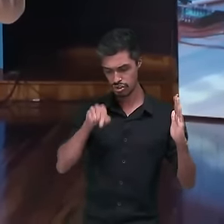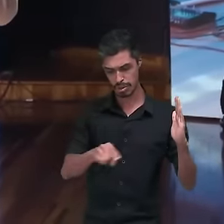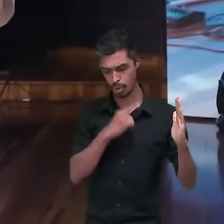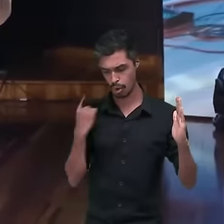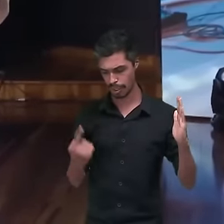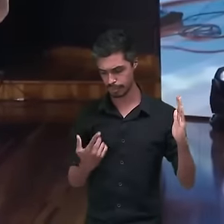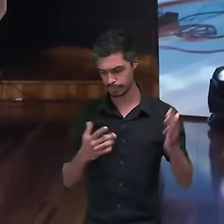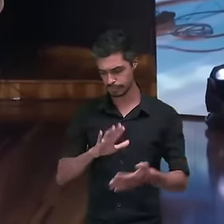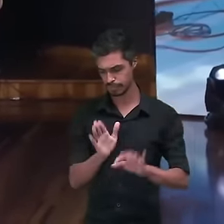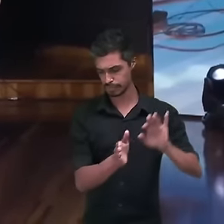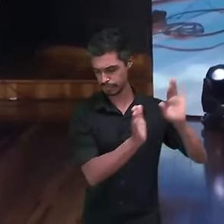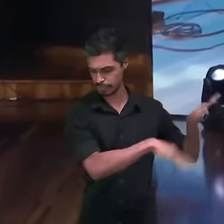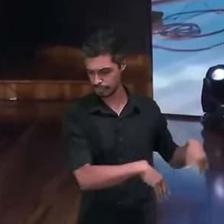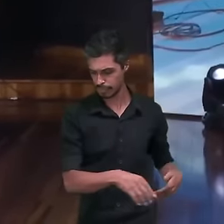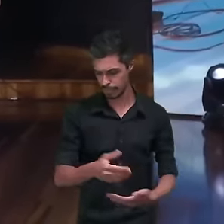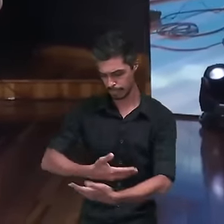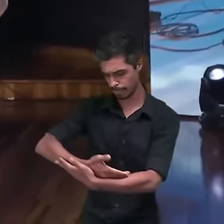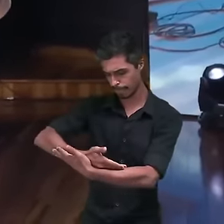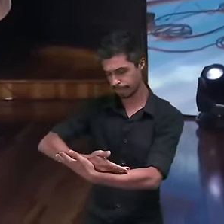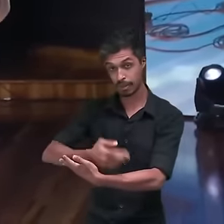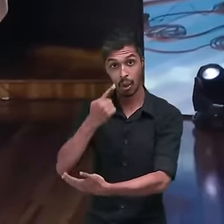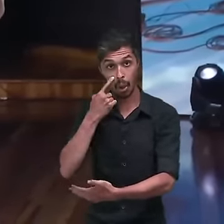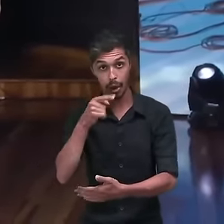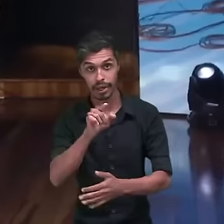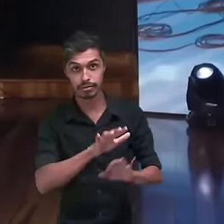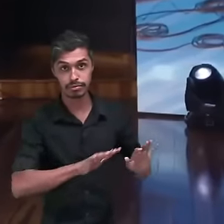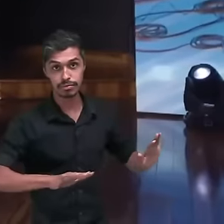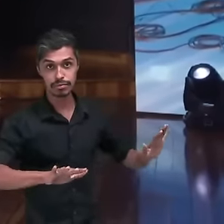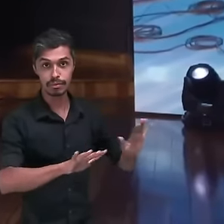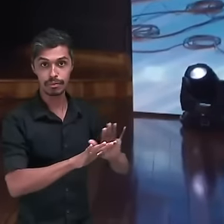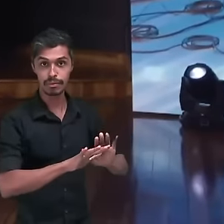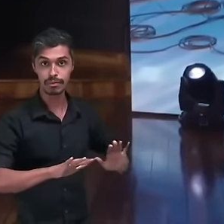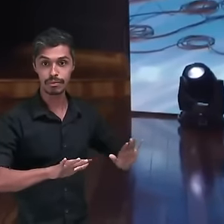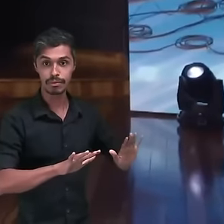atenção. Olha como faz.